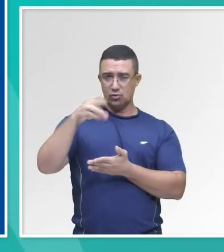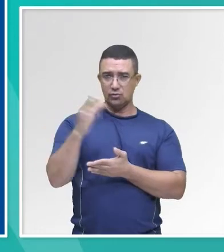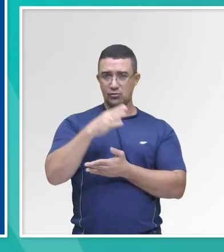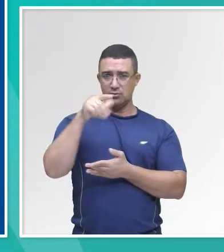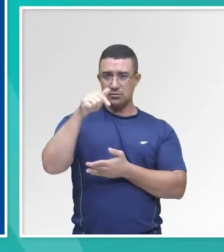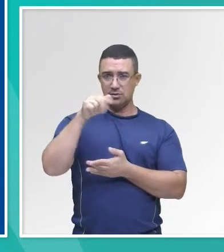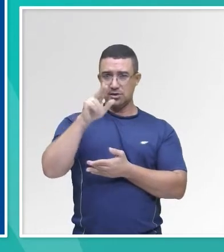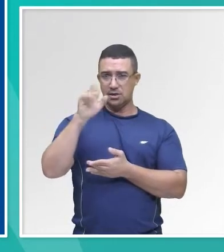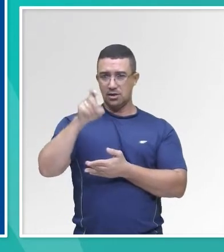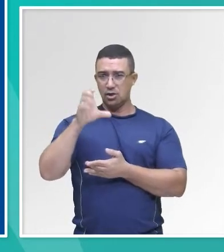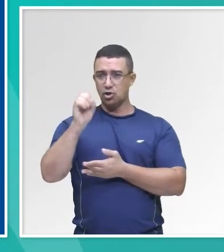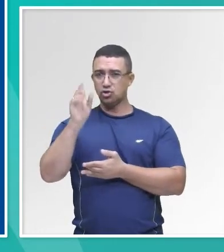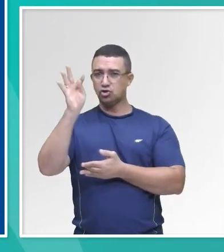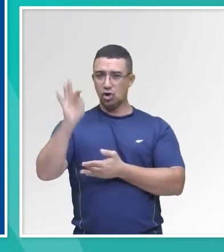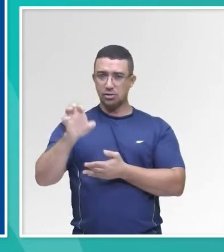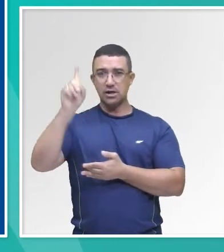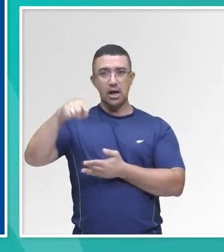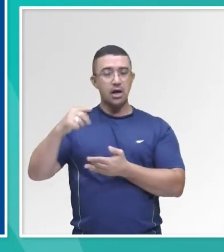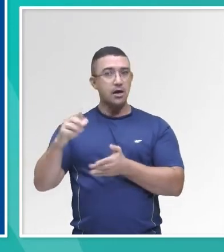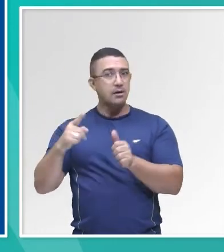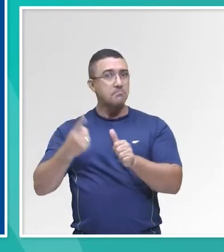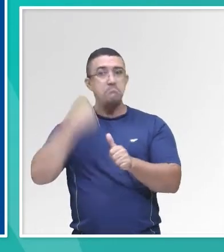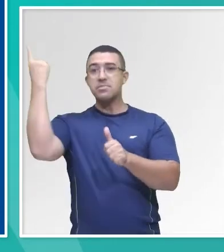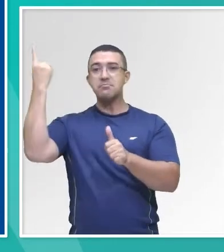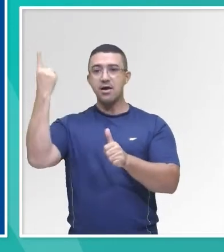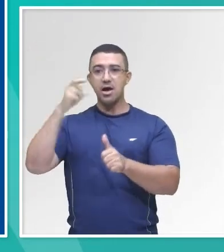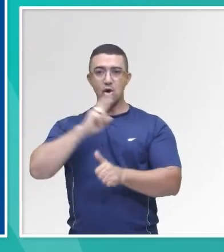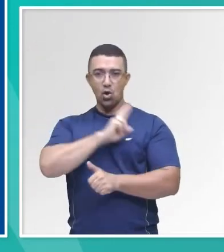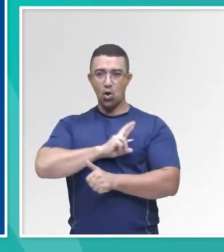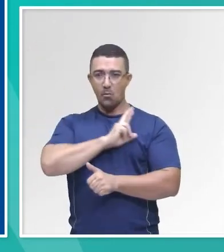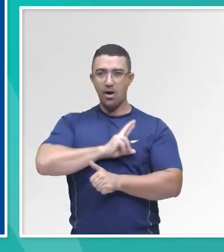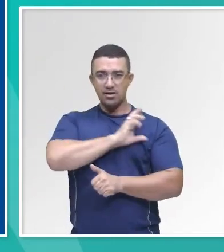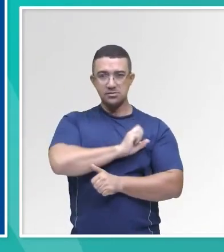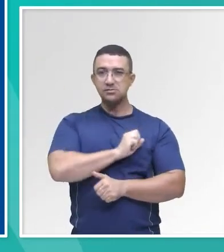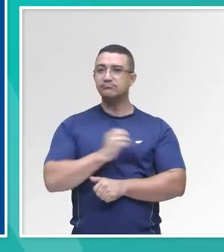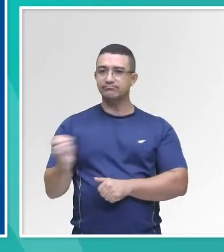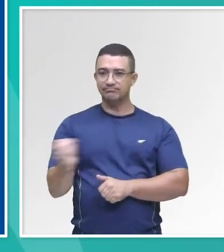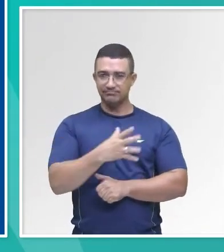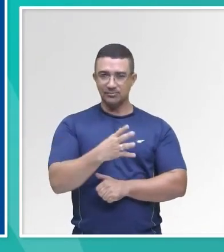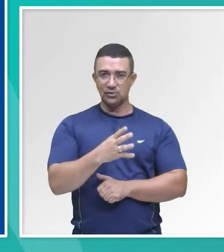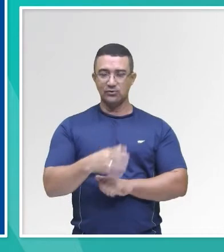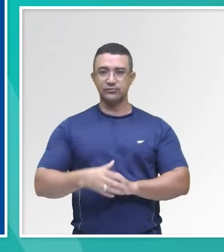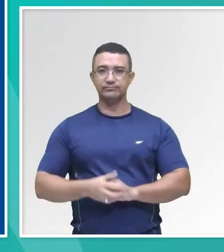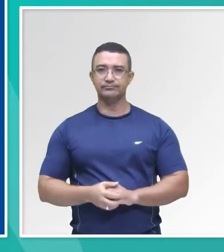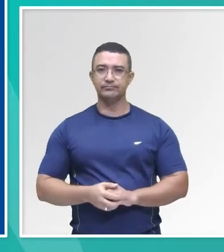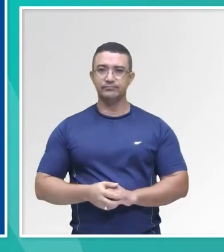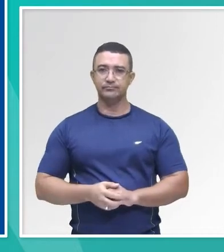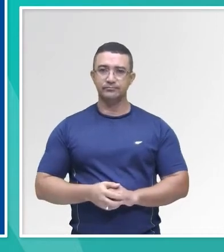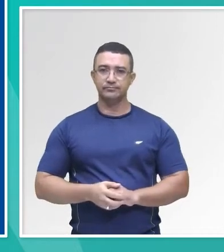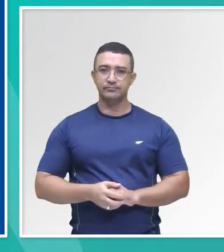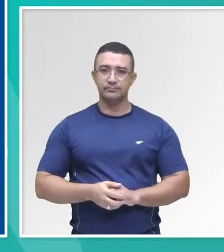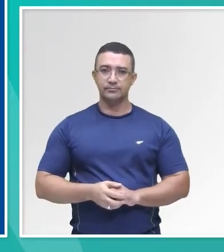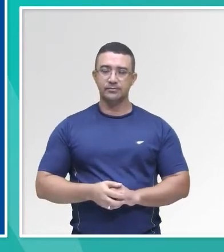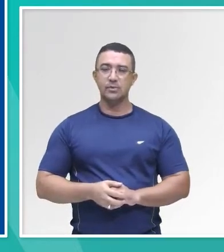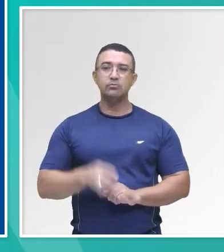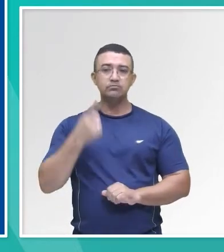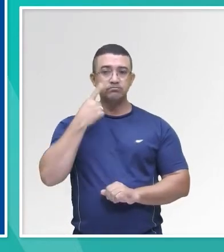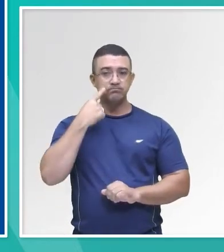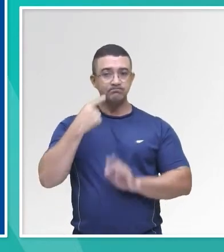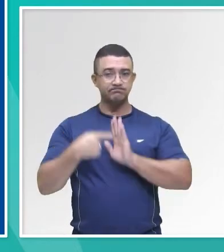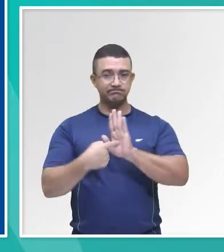considerado por muitos estudiosos o primeiro romance moderno. Então observe aí, olha só, diz assim o seguinte, diz aí as